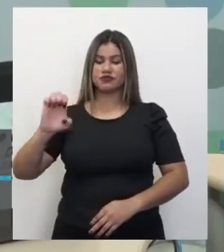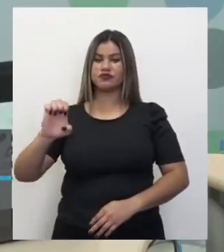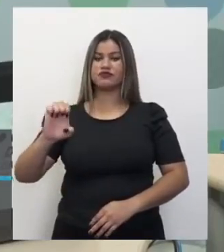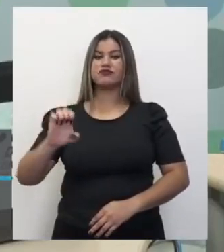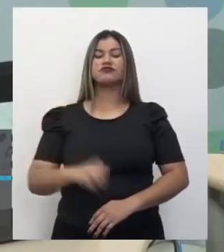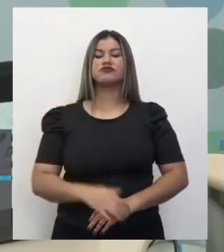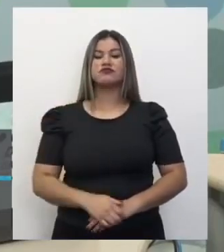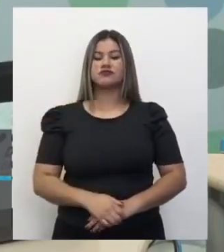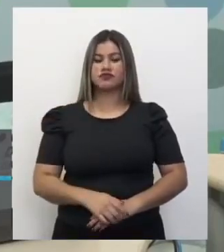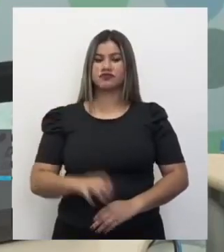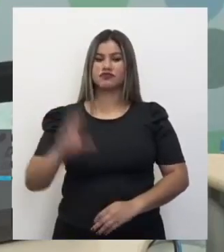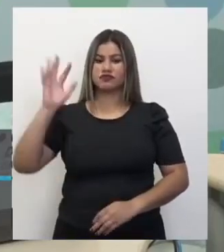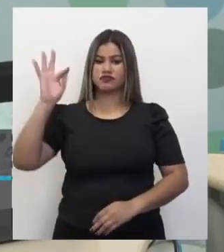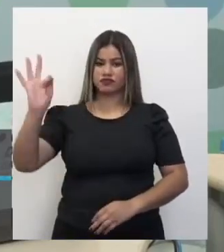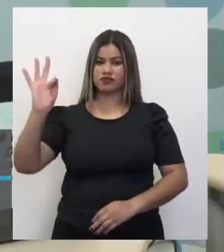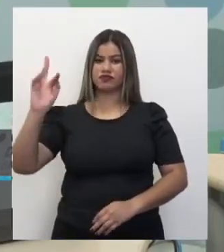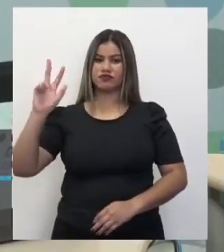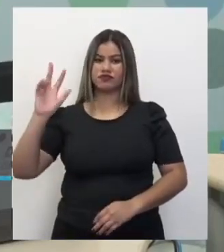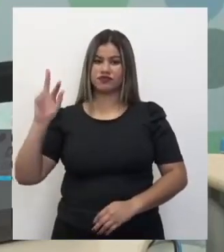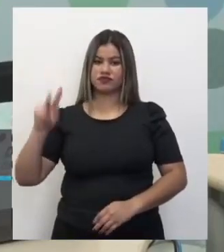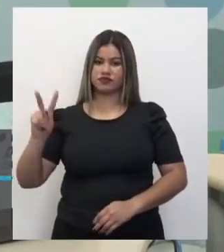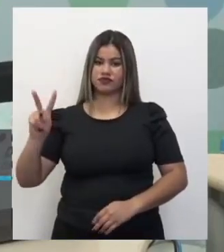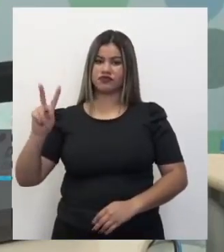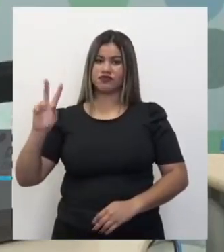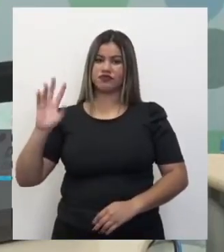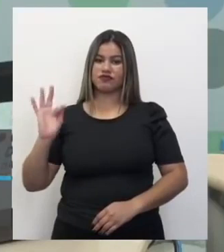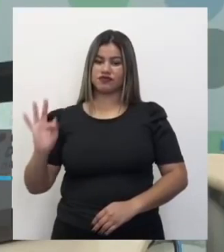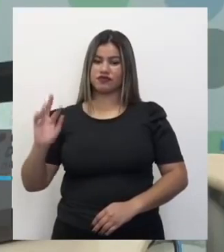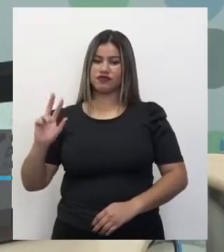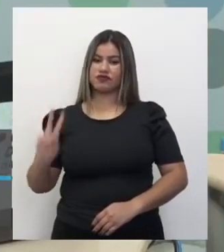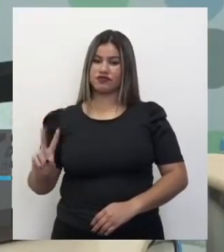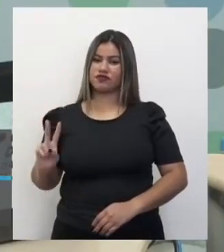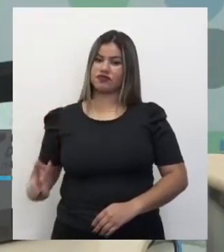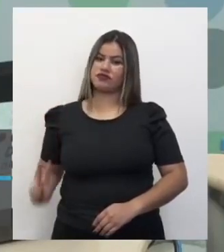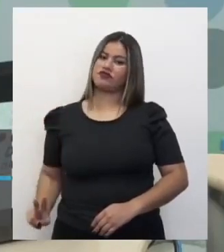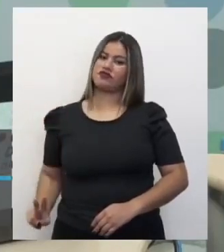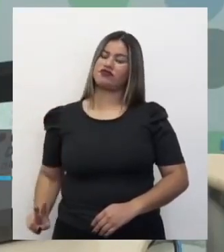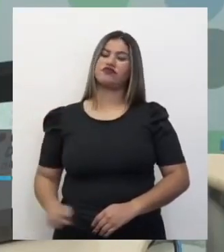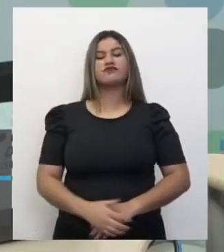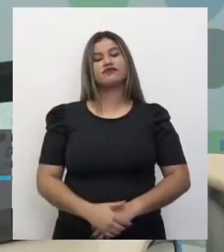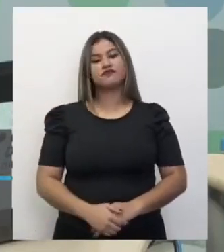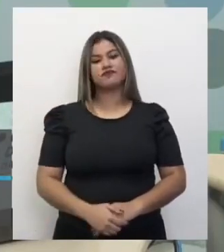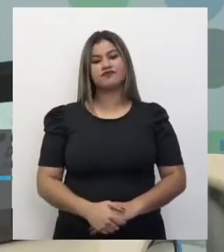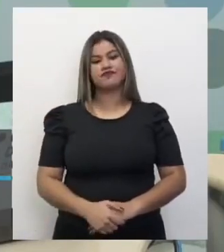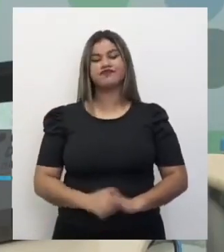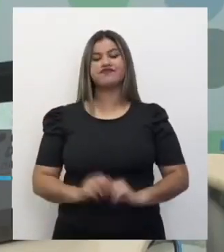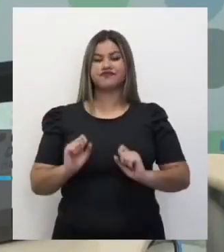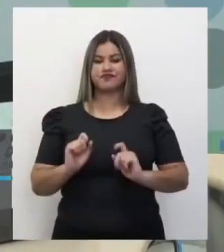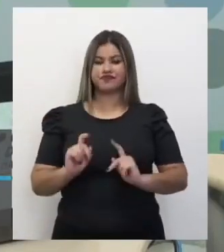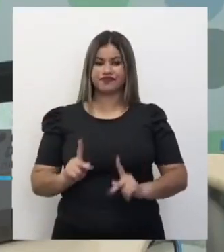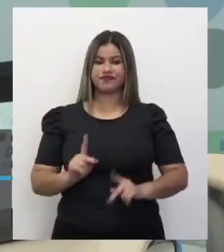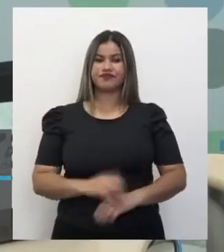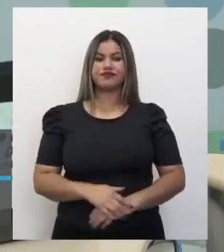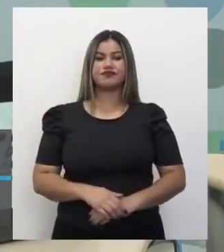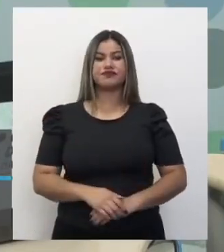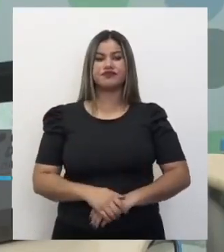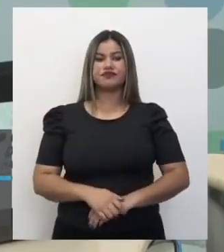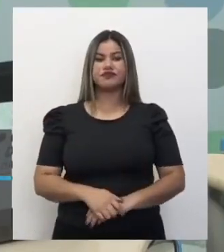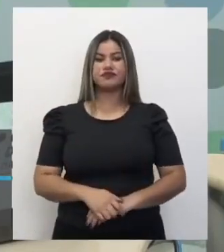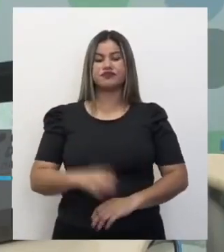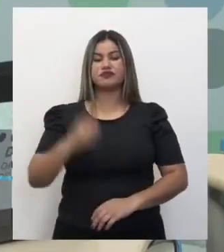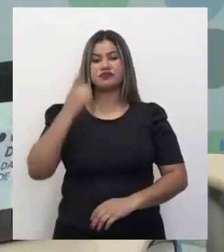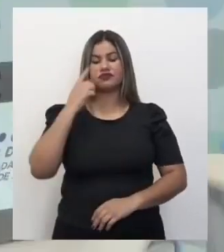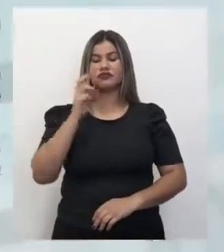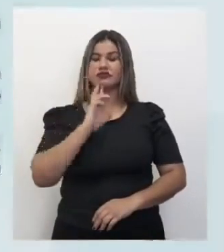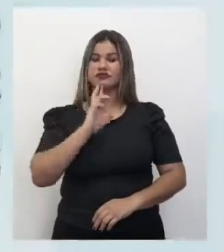também. Falso, verdadeiro, falso e as outras verdadeiras. Ok, então vamos lá. Vamos colocar